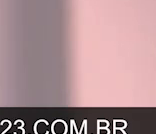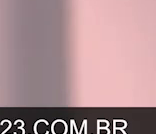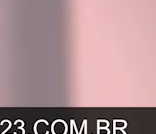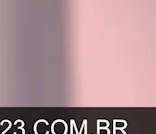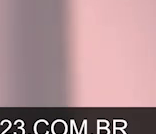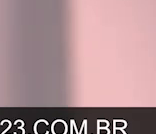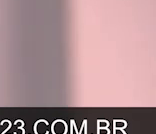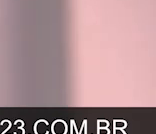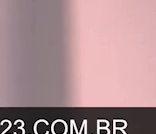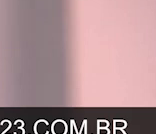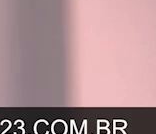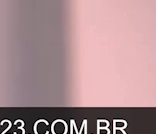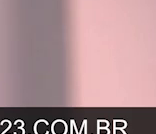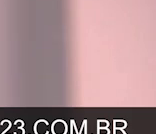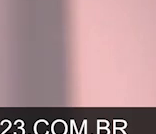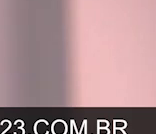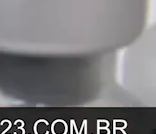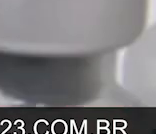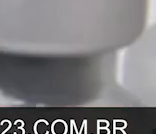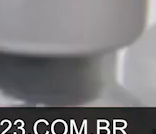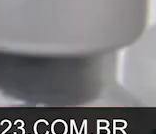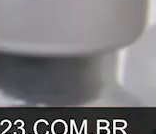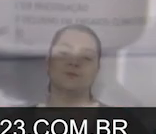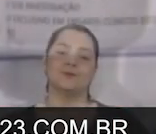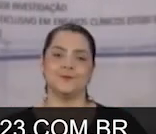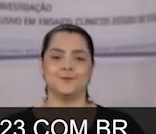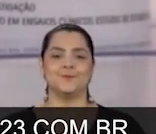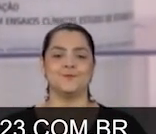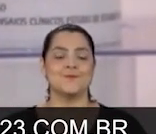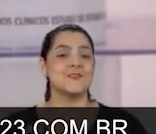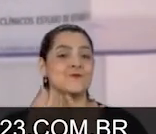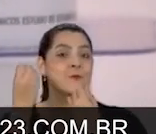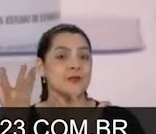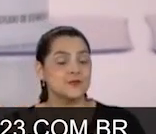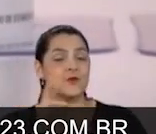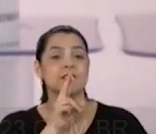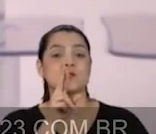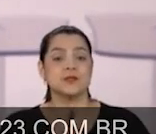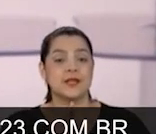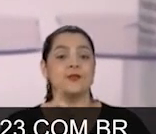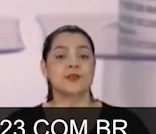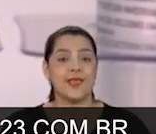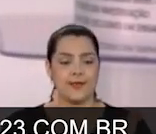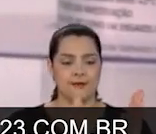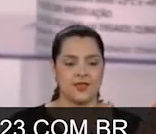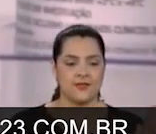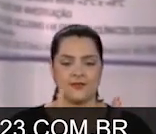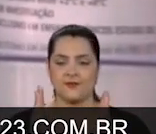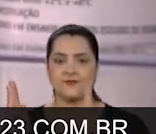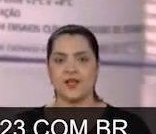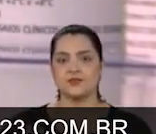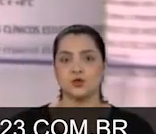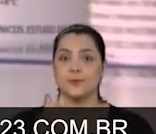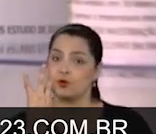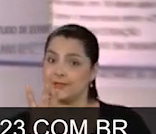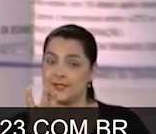Mas depende também da conduta de cada um. Vamos ver o VT? Dados são os primeiros resultados da fase 3 do estudo, feito